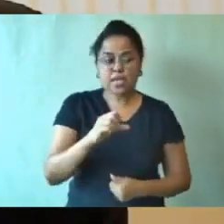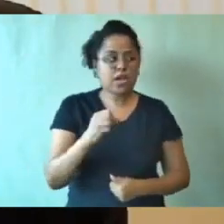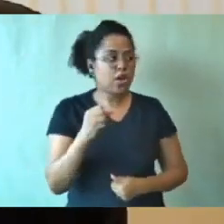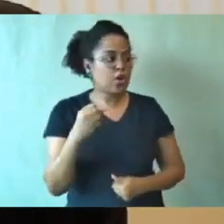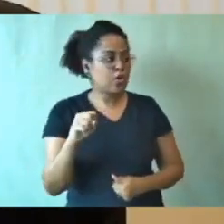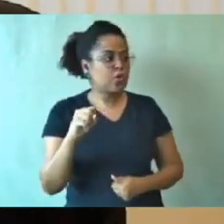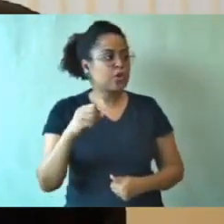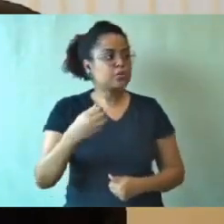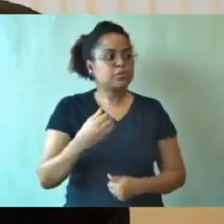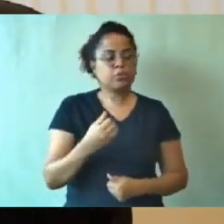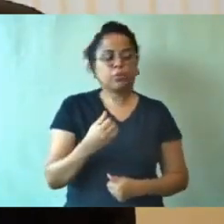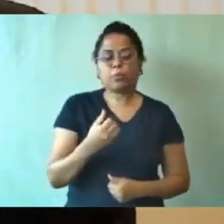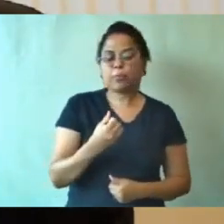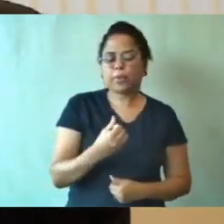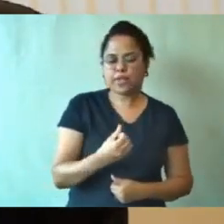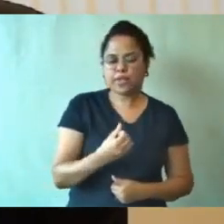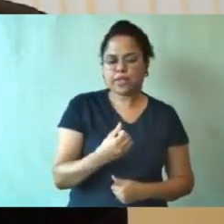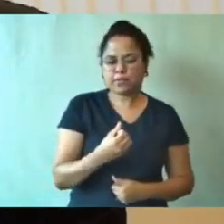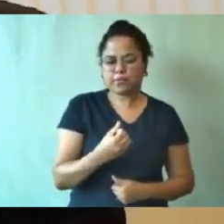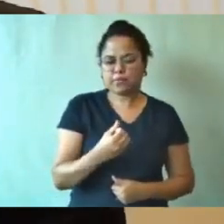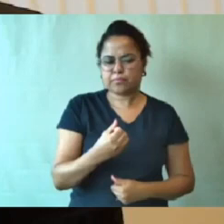no meu grupo tem 251.